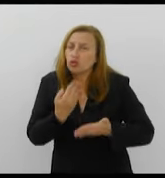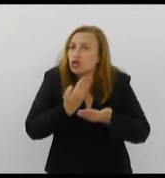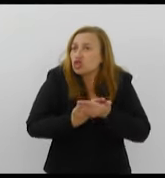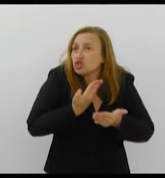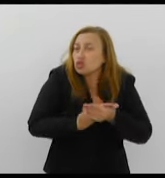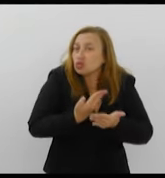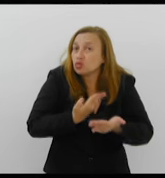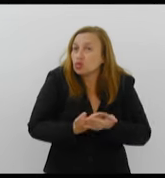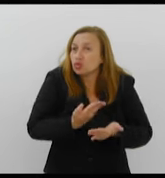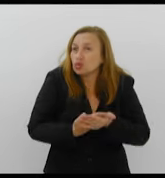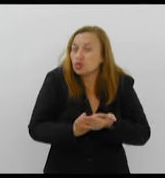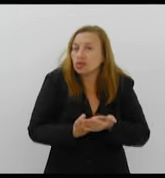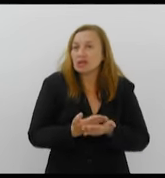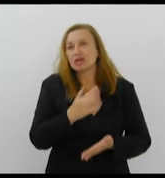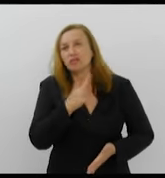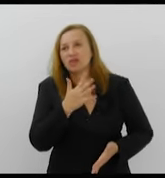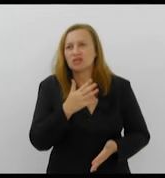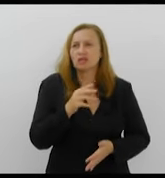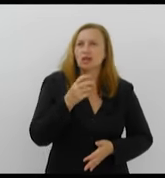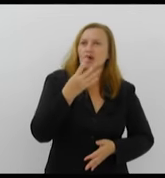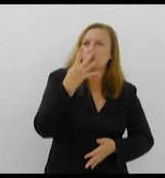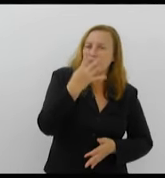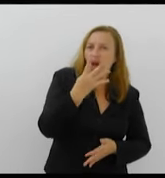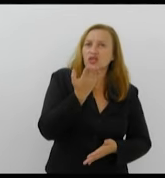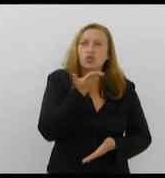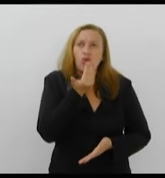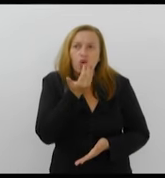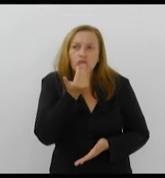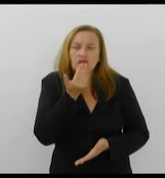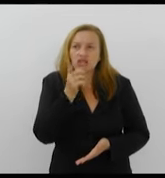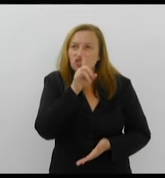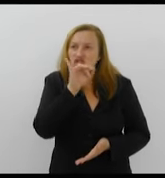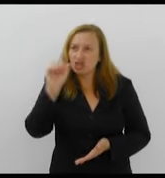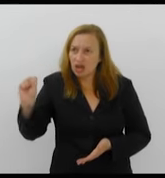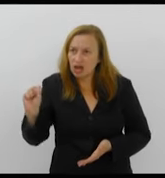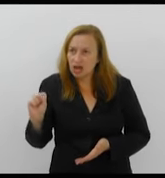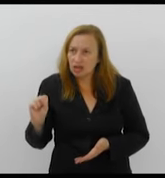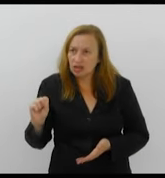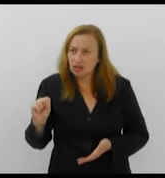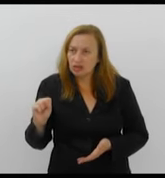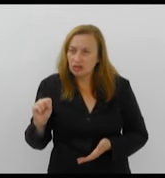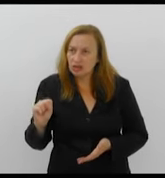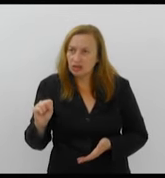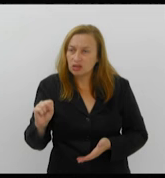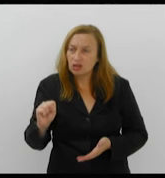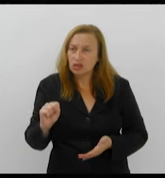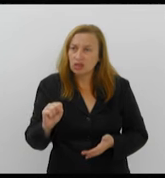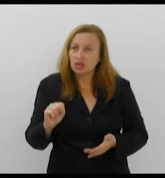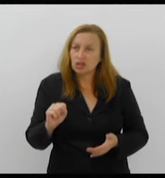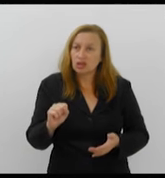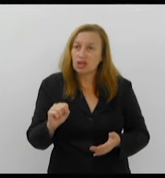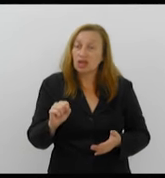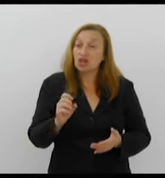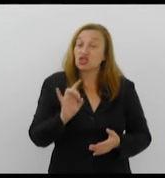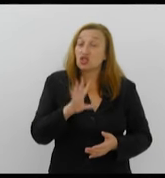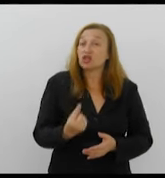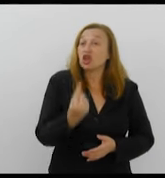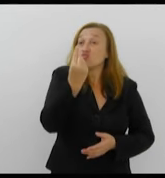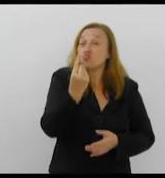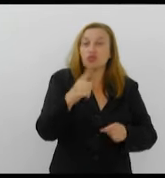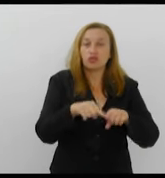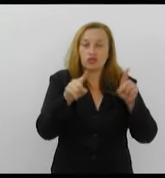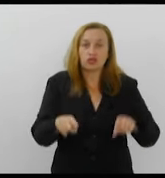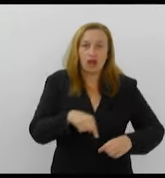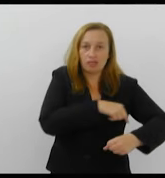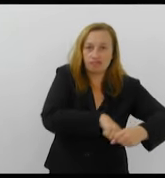e realizam, em média, de cerca de 4 refeições diárias e que, diante desses cortes, só possui um